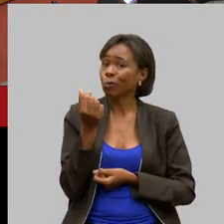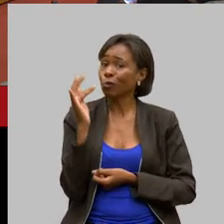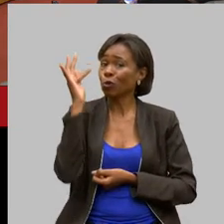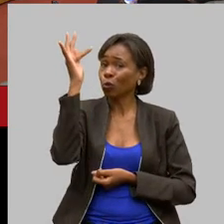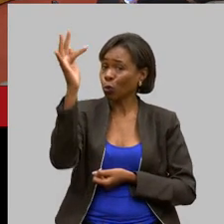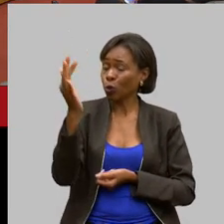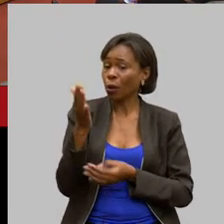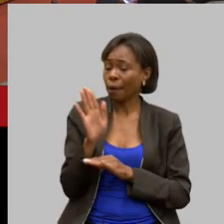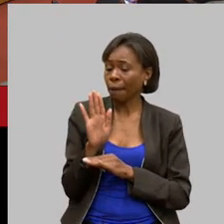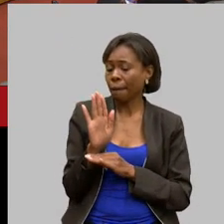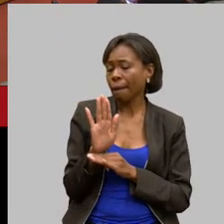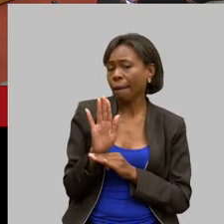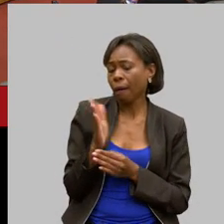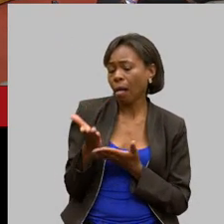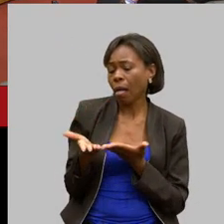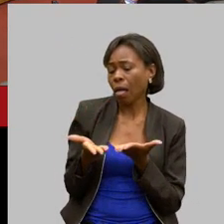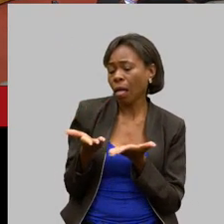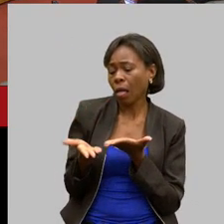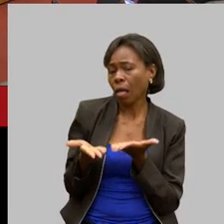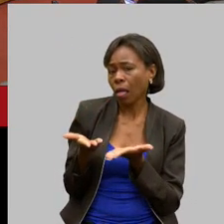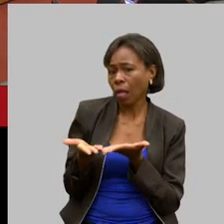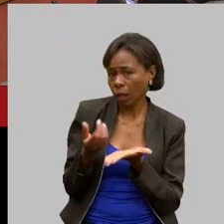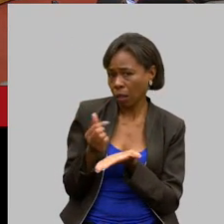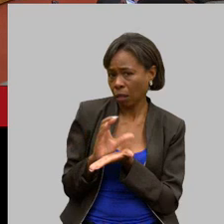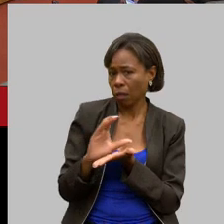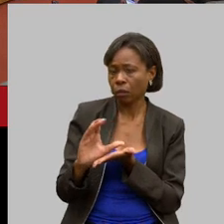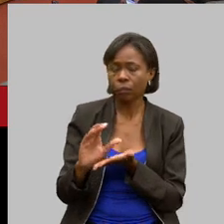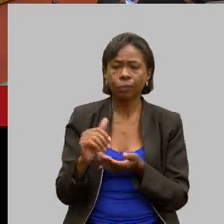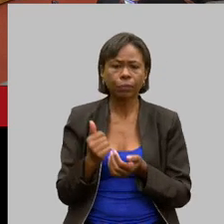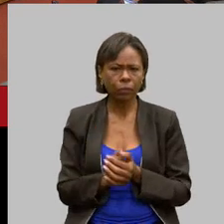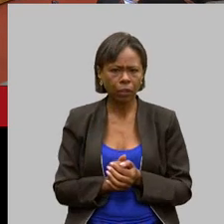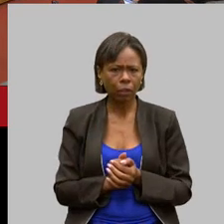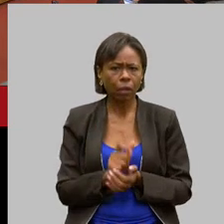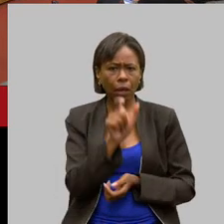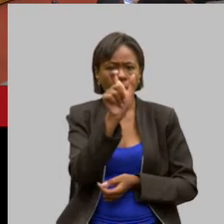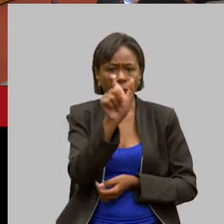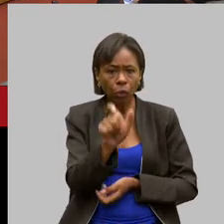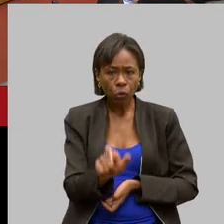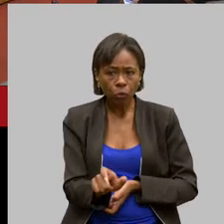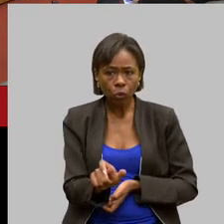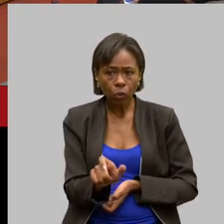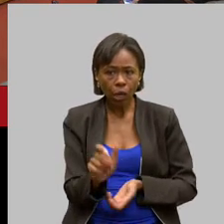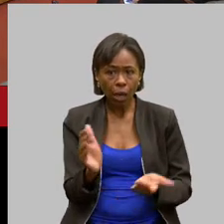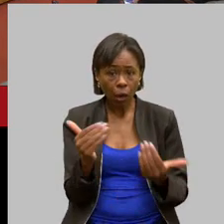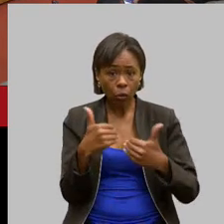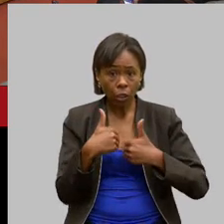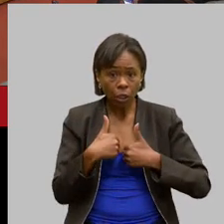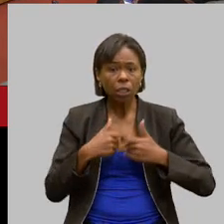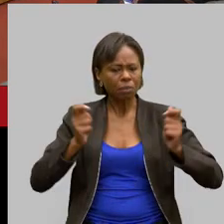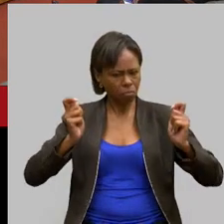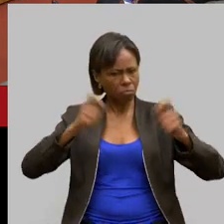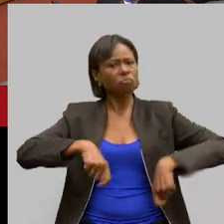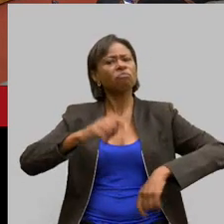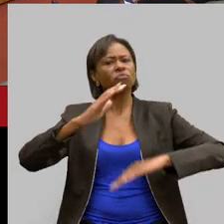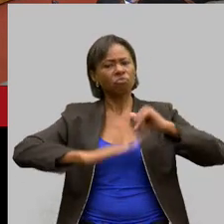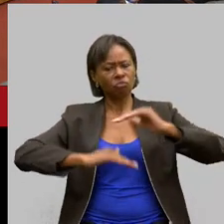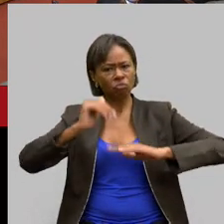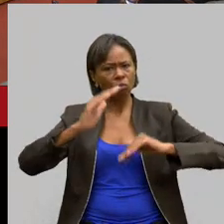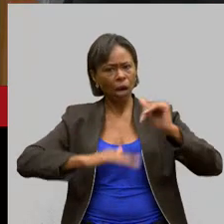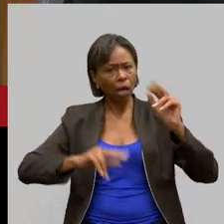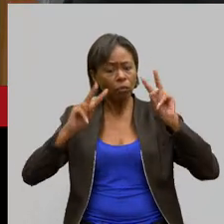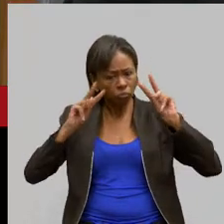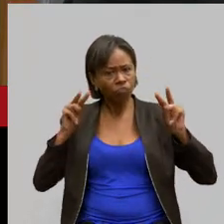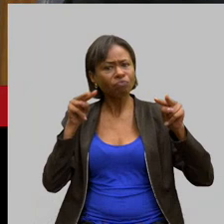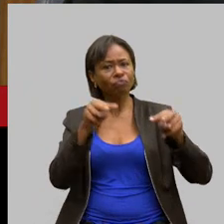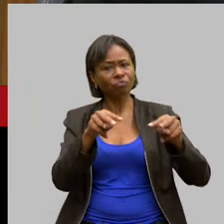futuro o autista ele é capaz basta que a gente reconheça isso nele o autista ele não tem